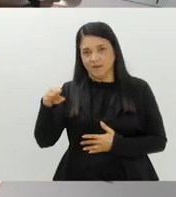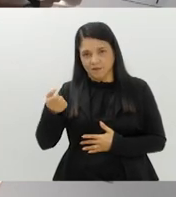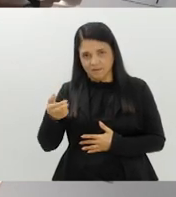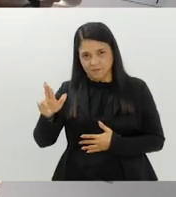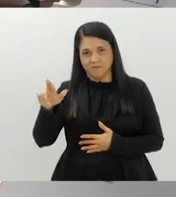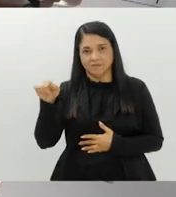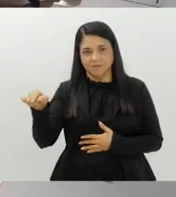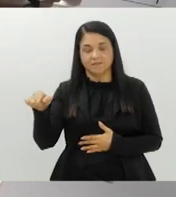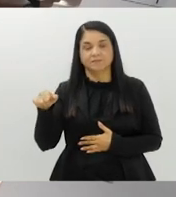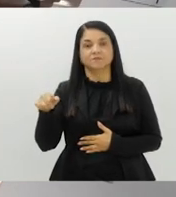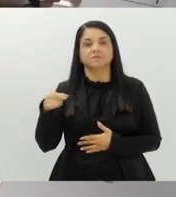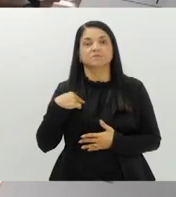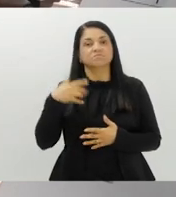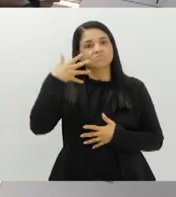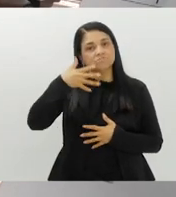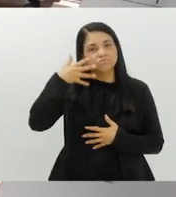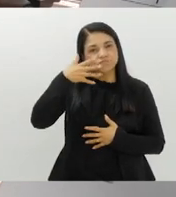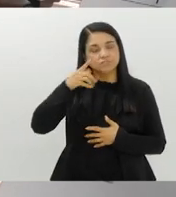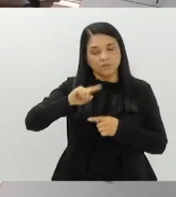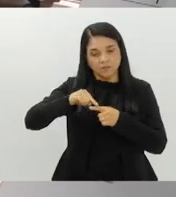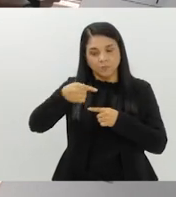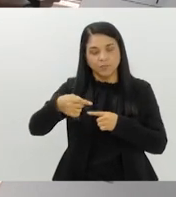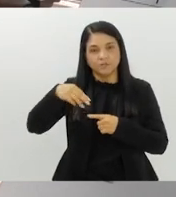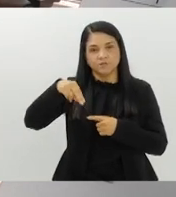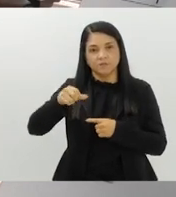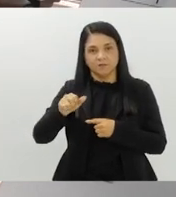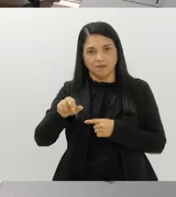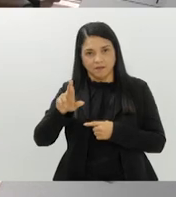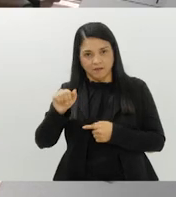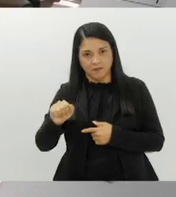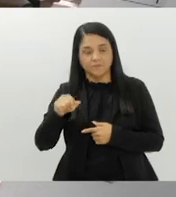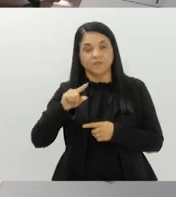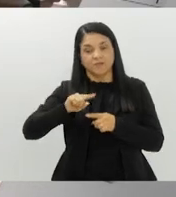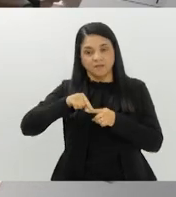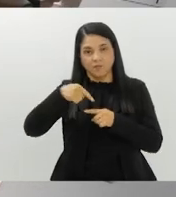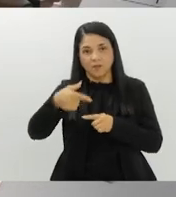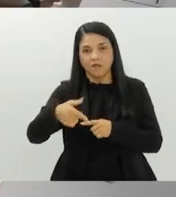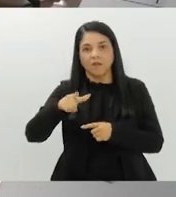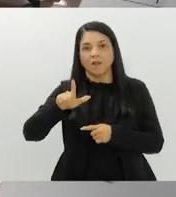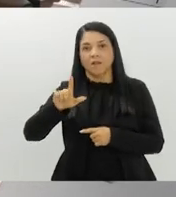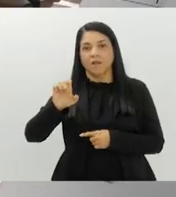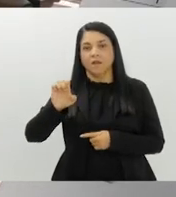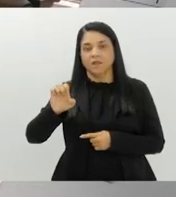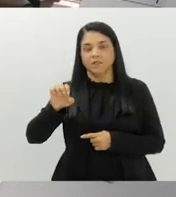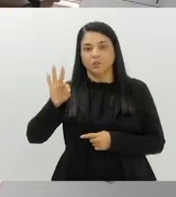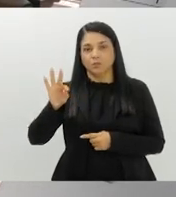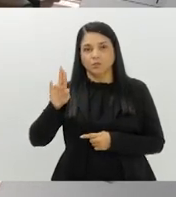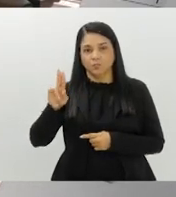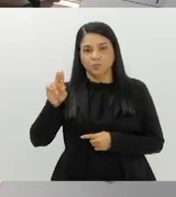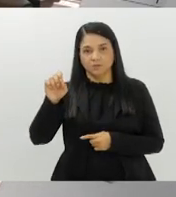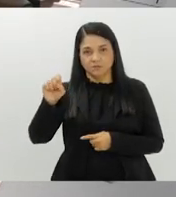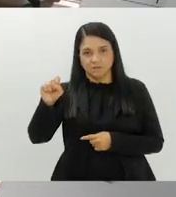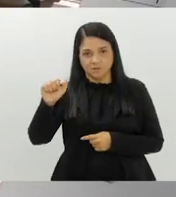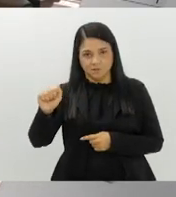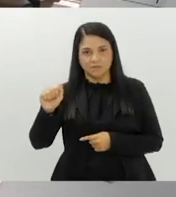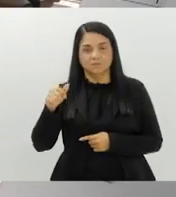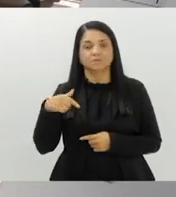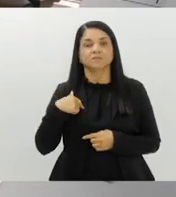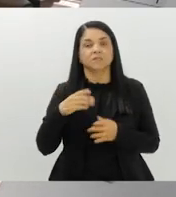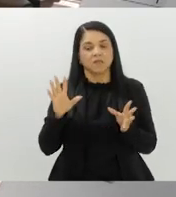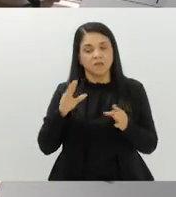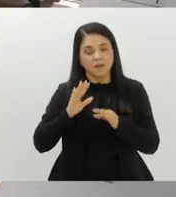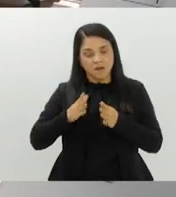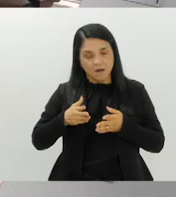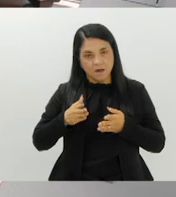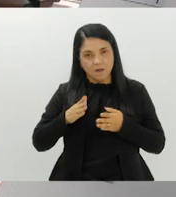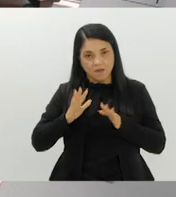palavra. Em seguida, Nara Foché e Aretuza. Já estamos caminhando para o nosso